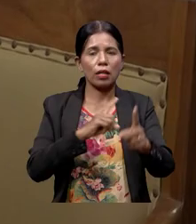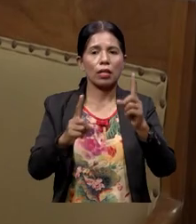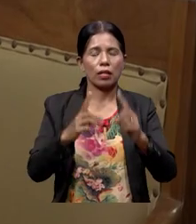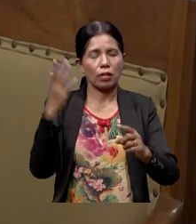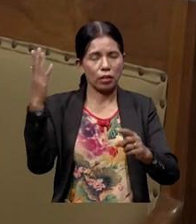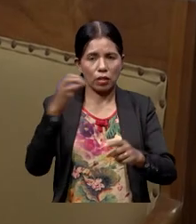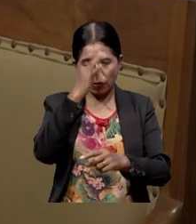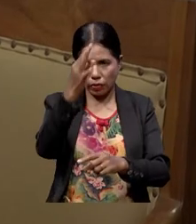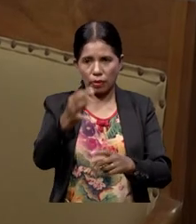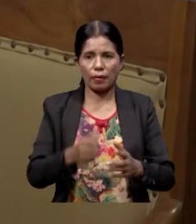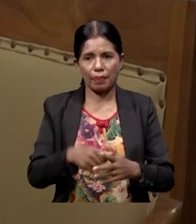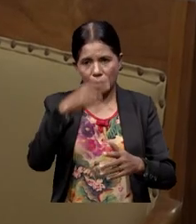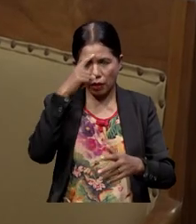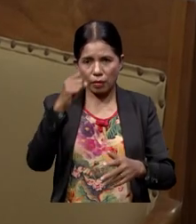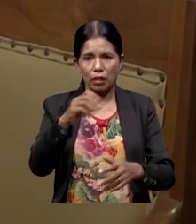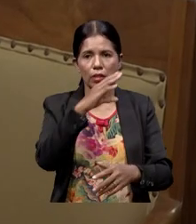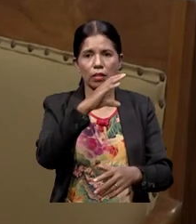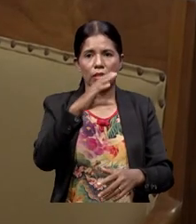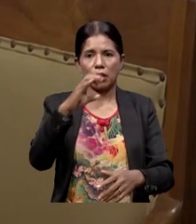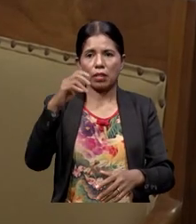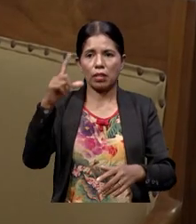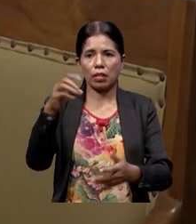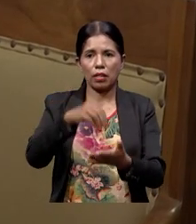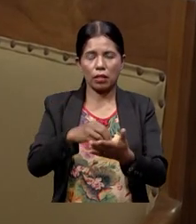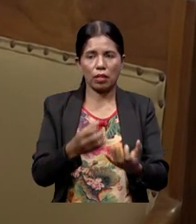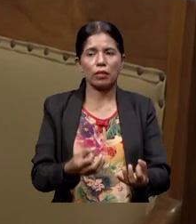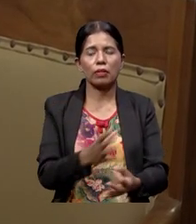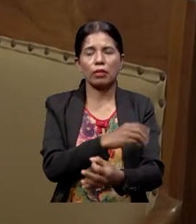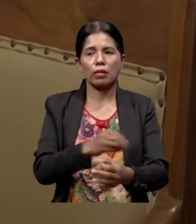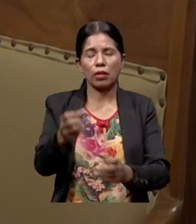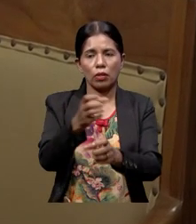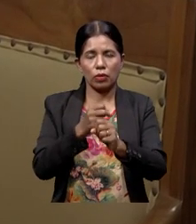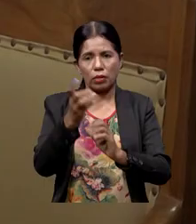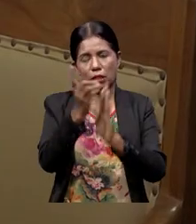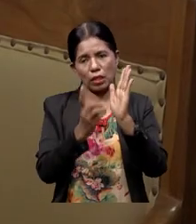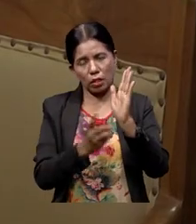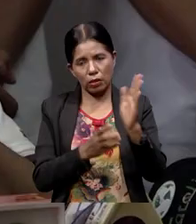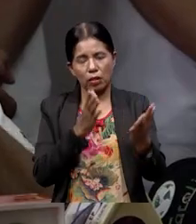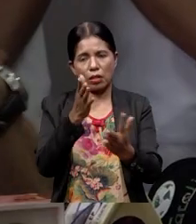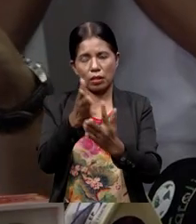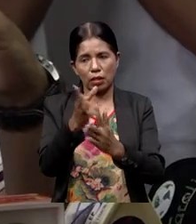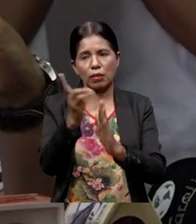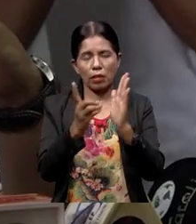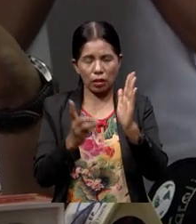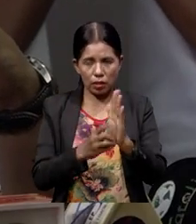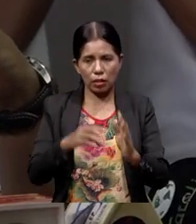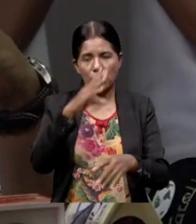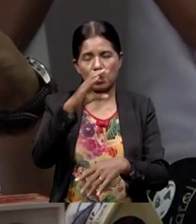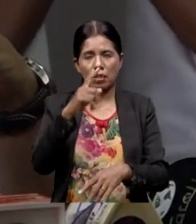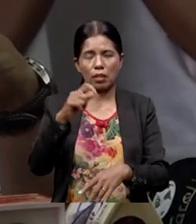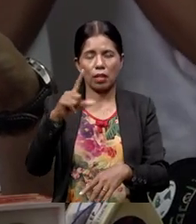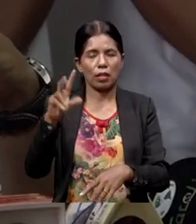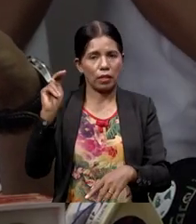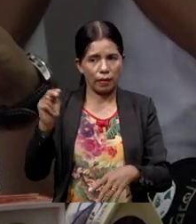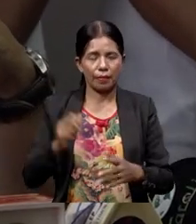a futuro. Também, CCTL nos garante qualidade dos dados na BCE Tama e a base de dados CCTL NIAN. A